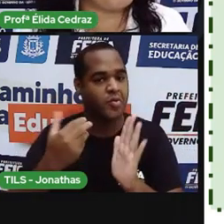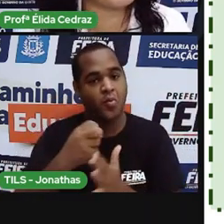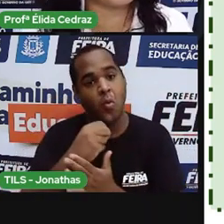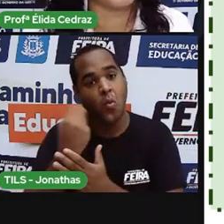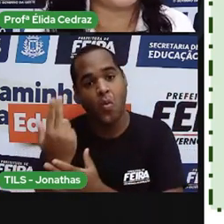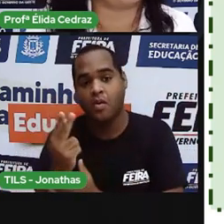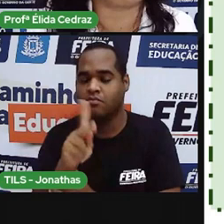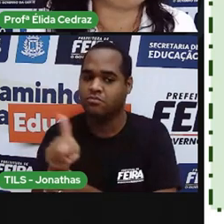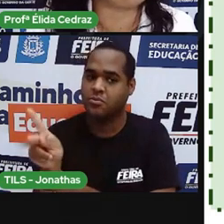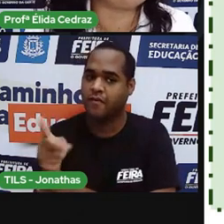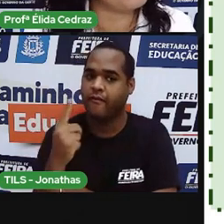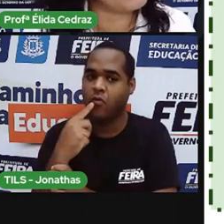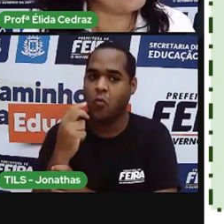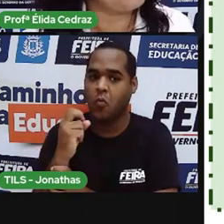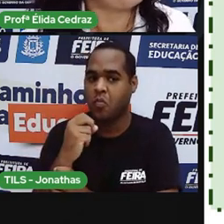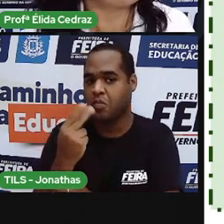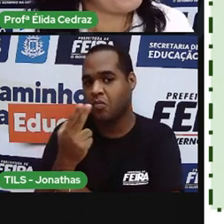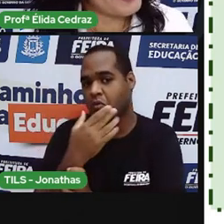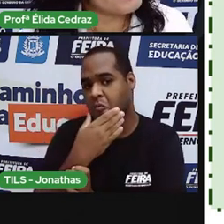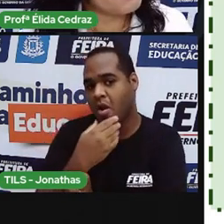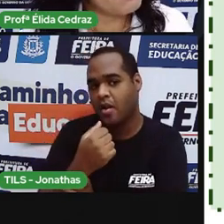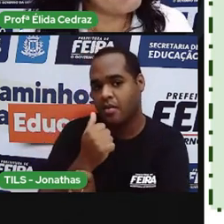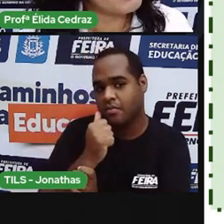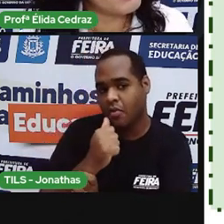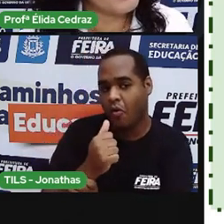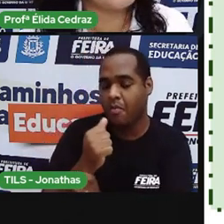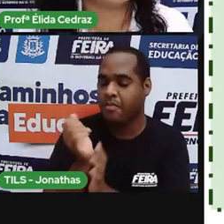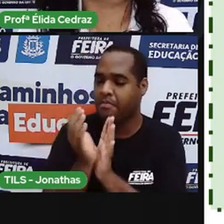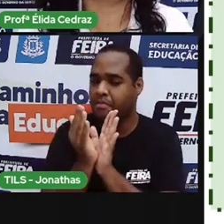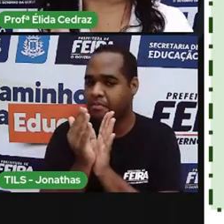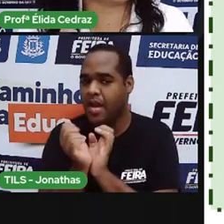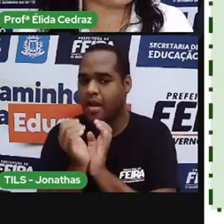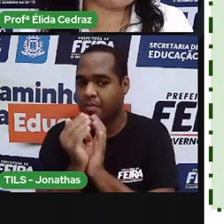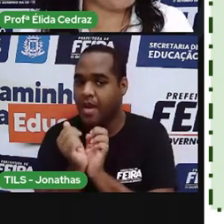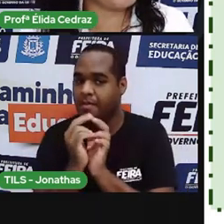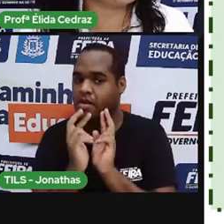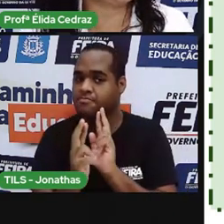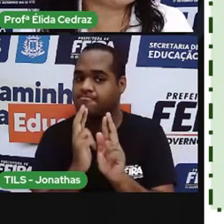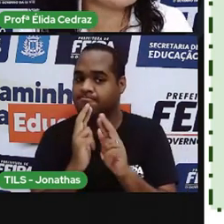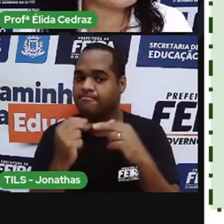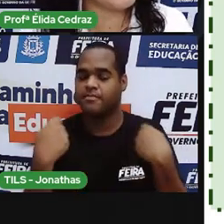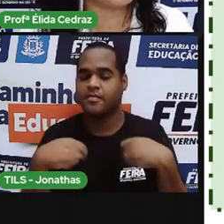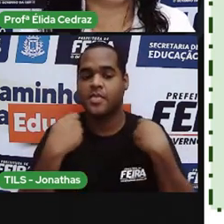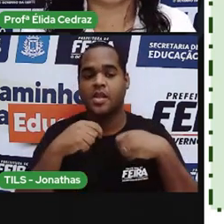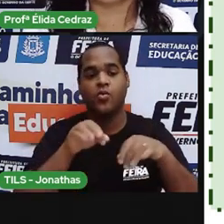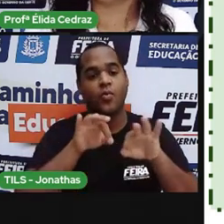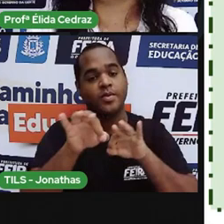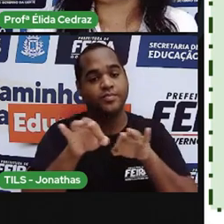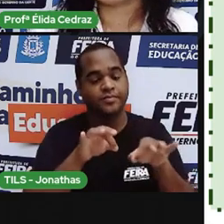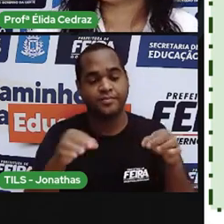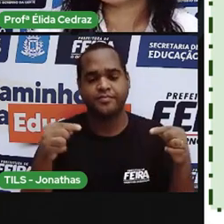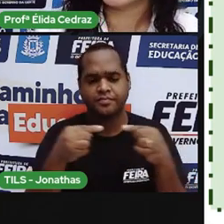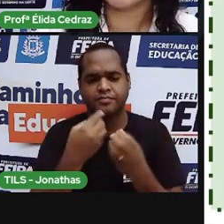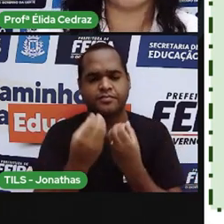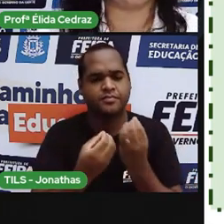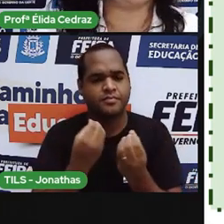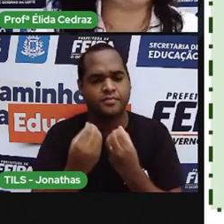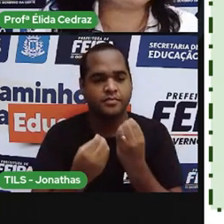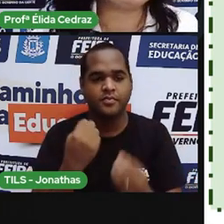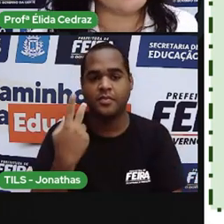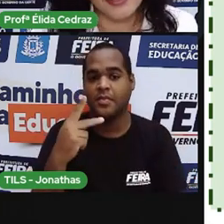a professora ou professor passe para você, você também pode organizar de acordo com a